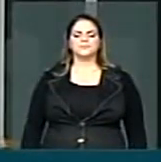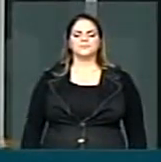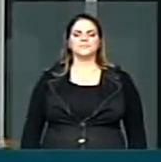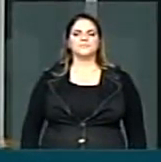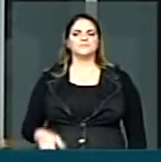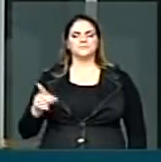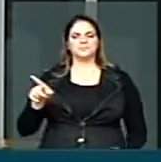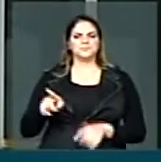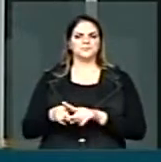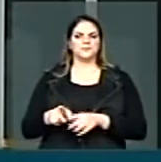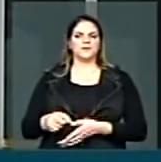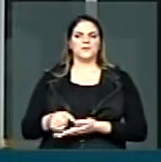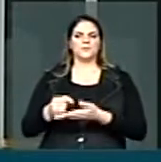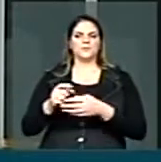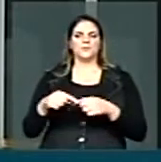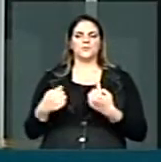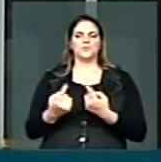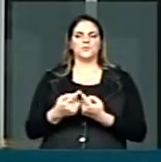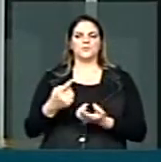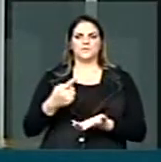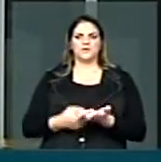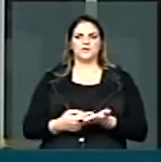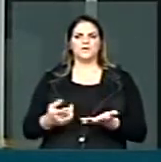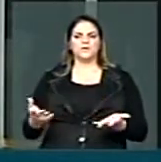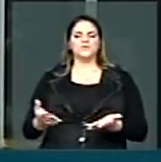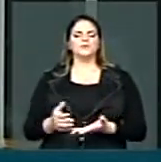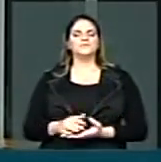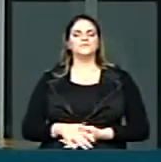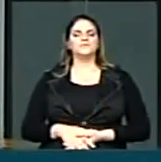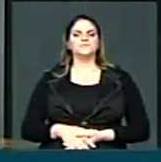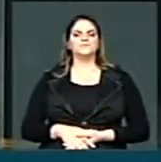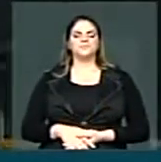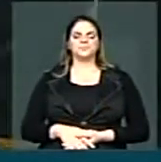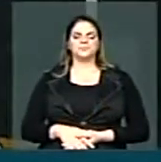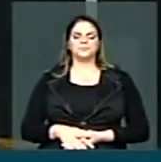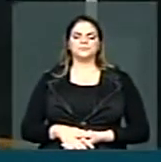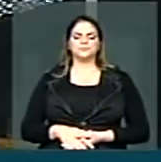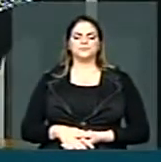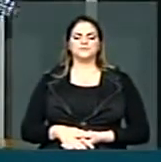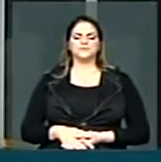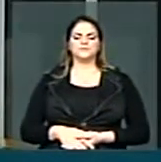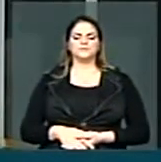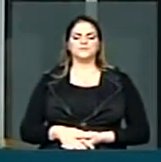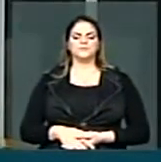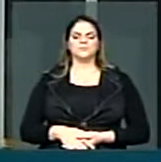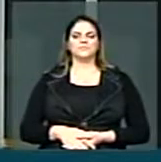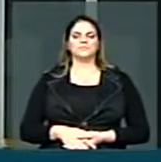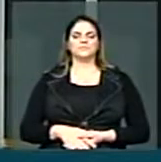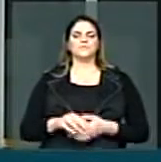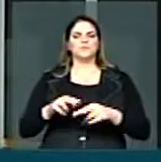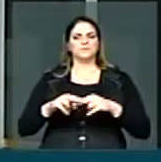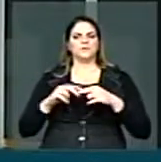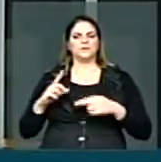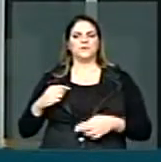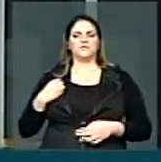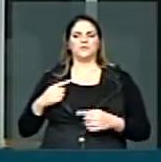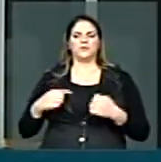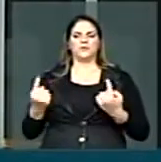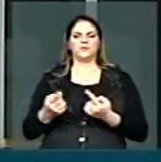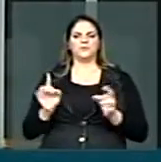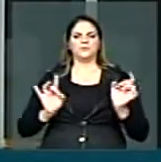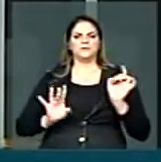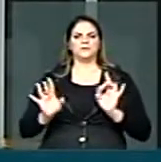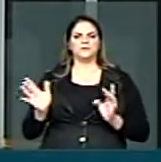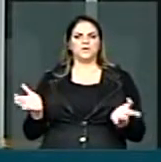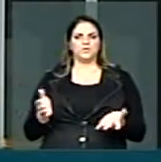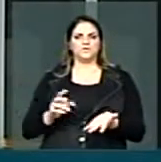subscritoras do requerimento que se originou juntamente com o nobre deputado Amaury Teixeira, justificou a realização dessa sessão solene, que na manhã